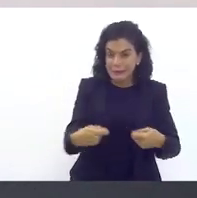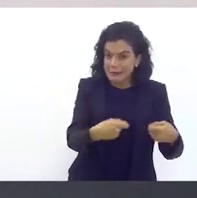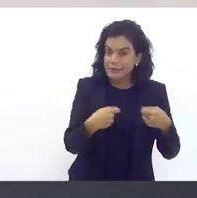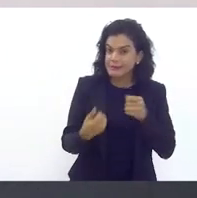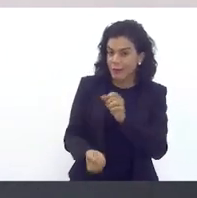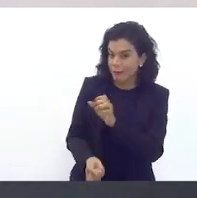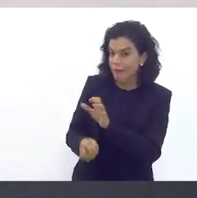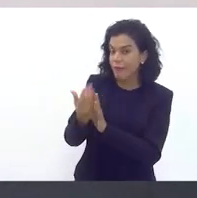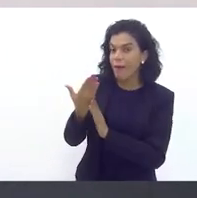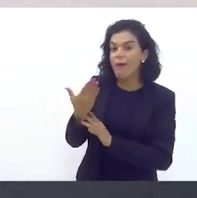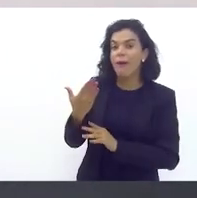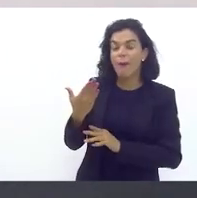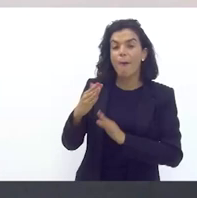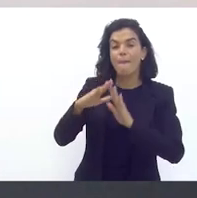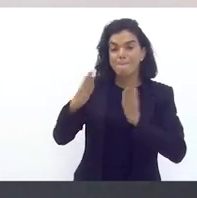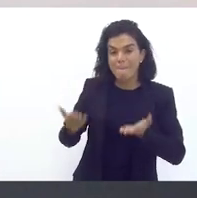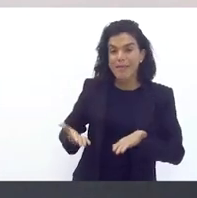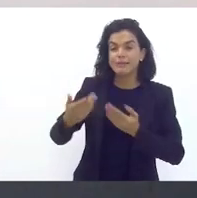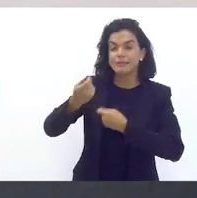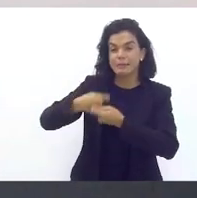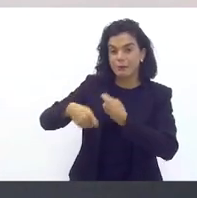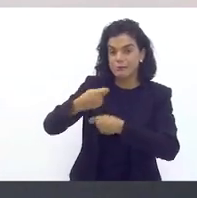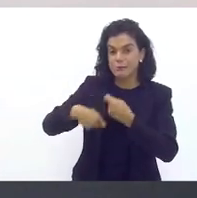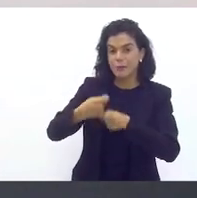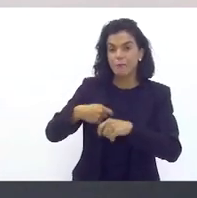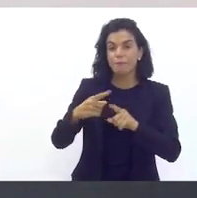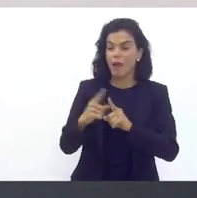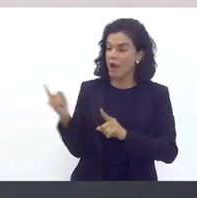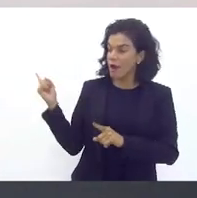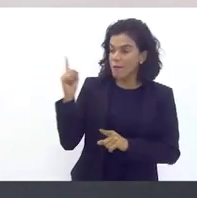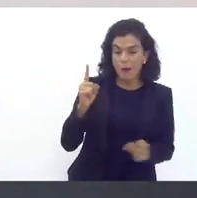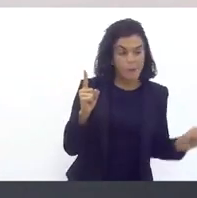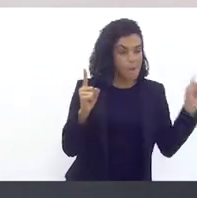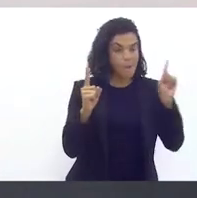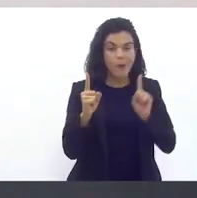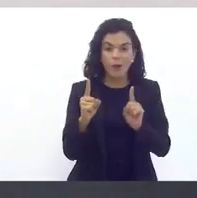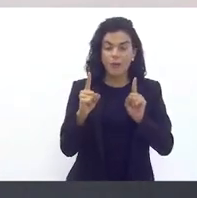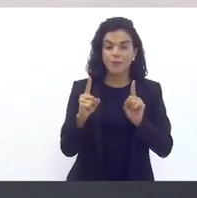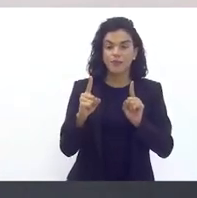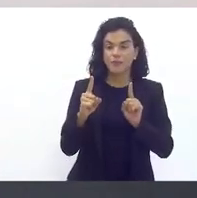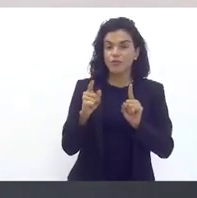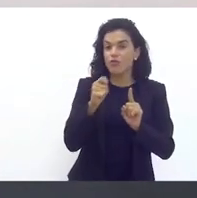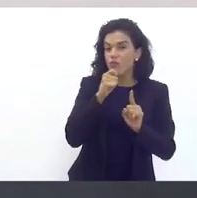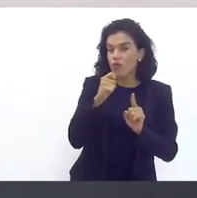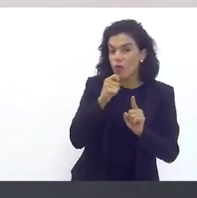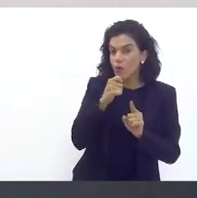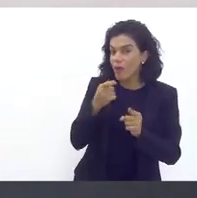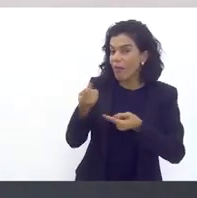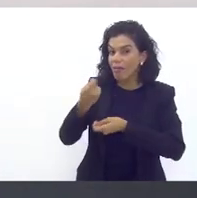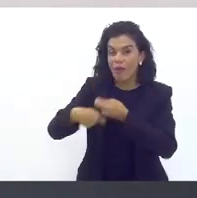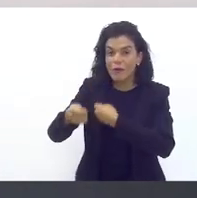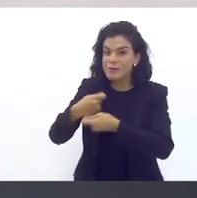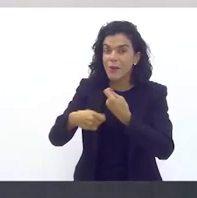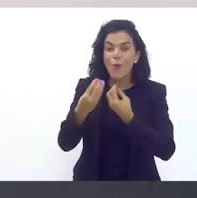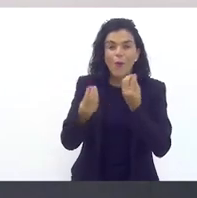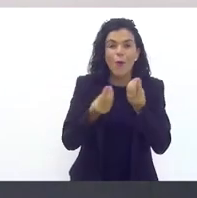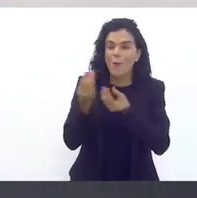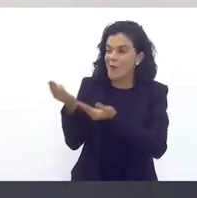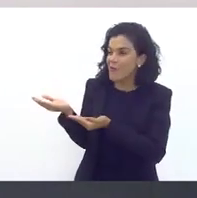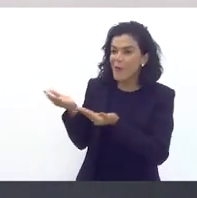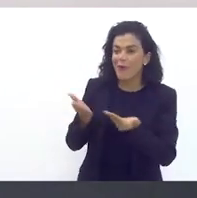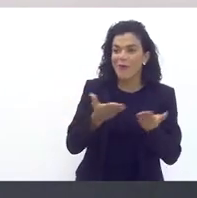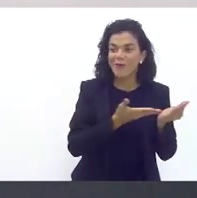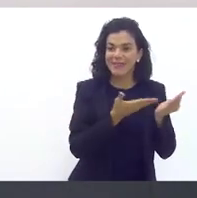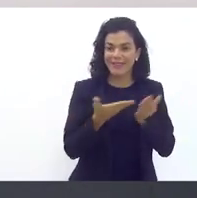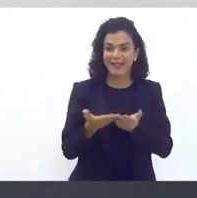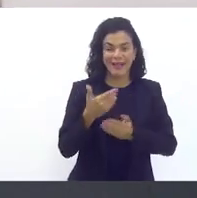aconteça até para a gente trazer a Fazenda e a Casa Civil, porque, se a gente não tem a mesa de negociação, a gente não consegue trazer, a gente